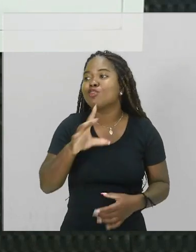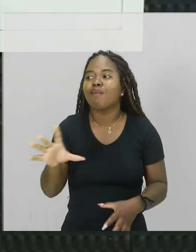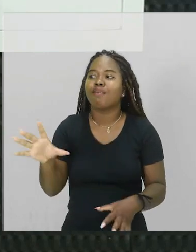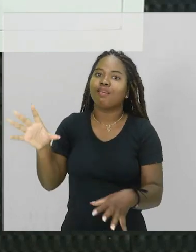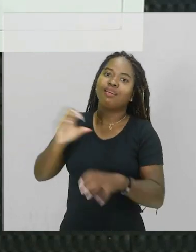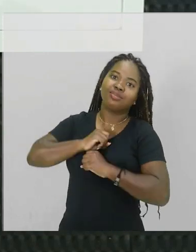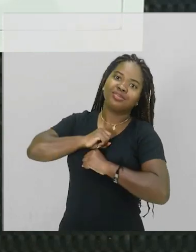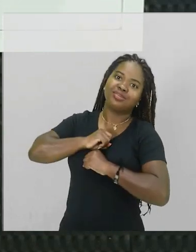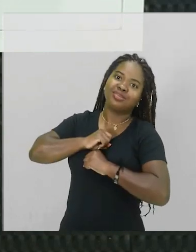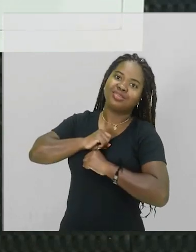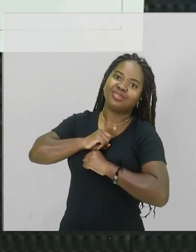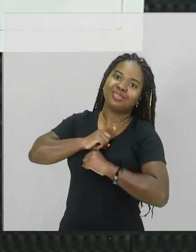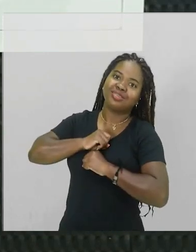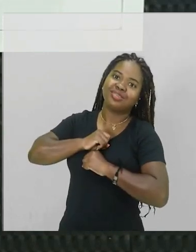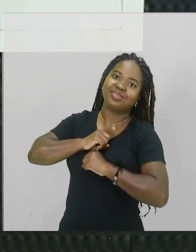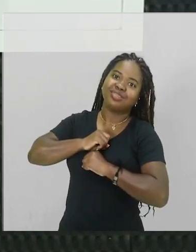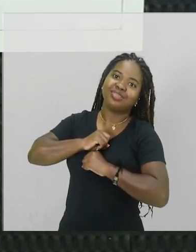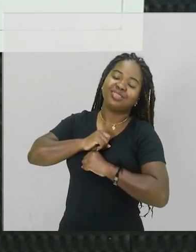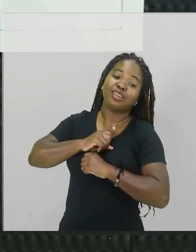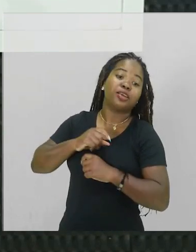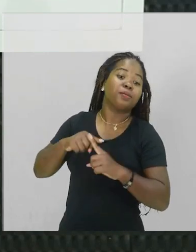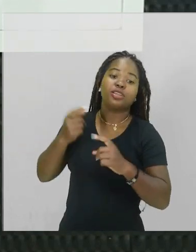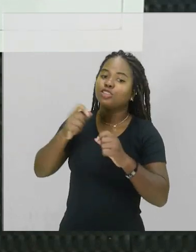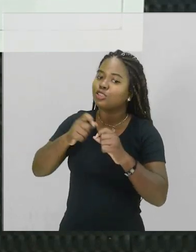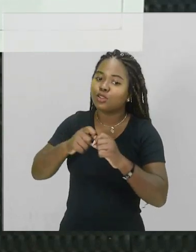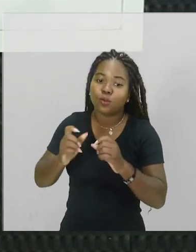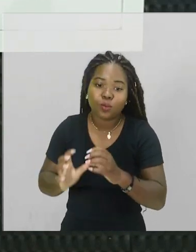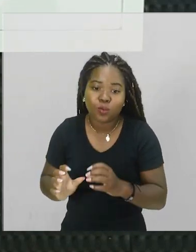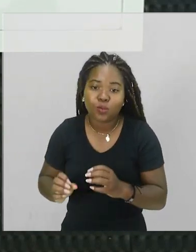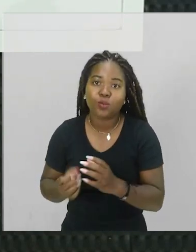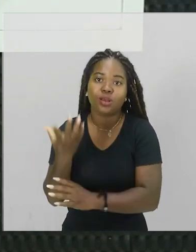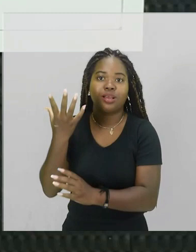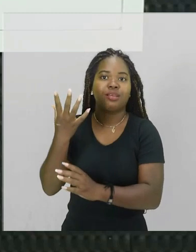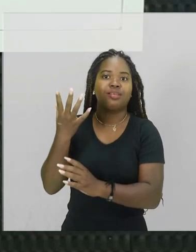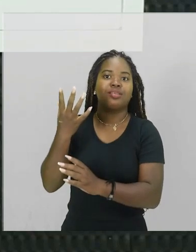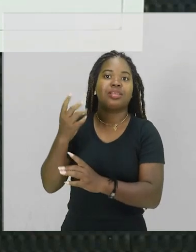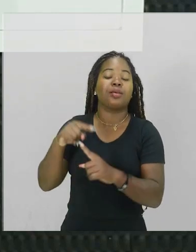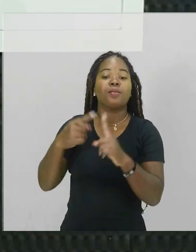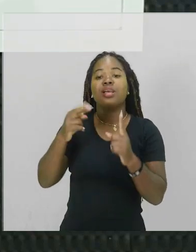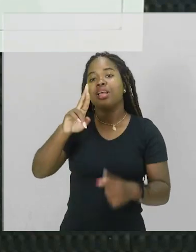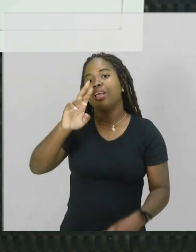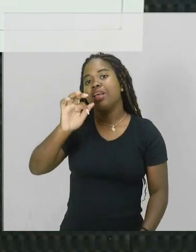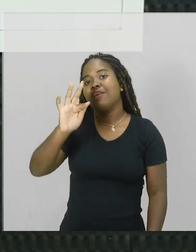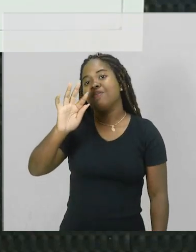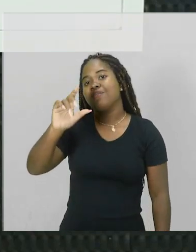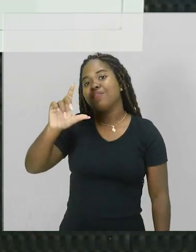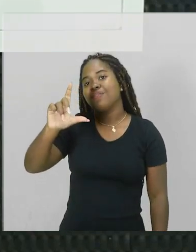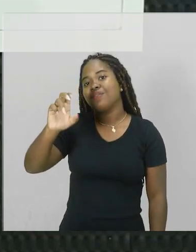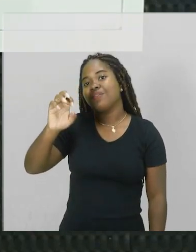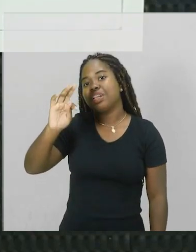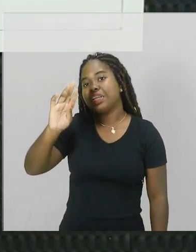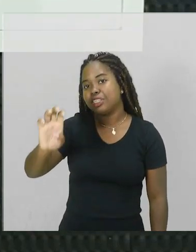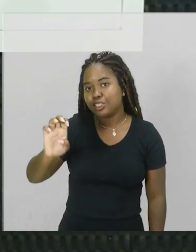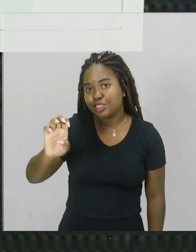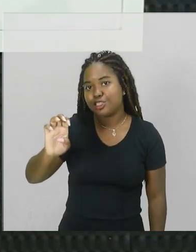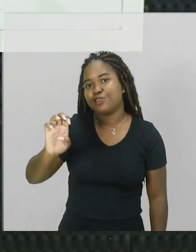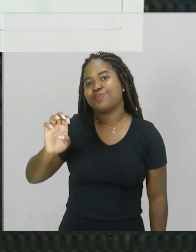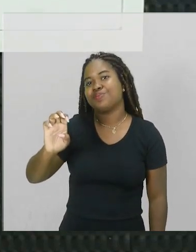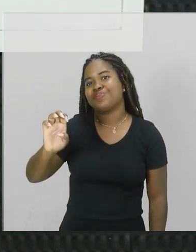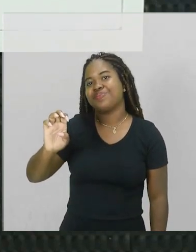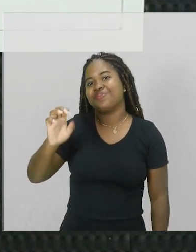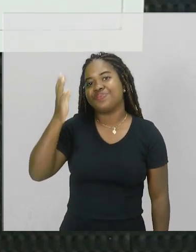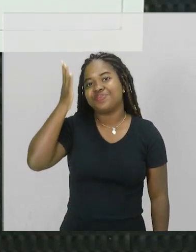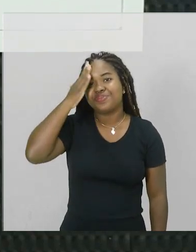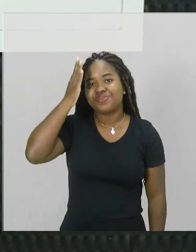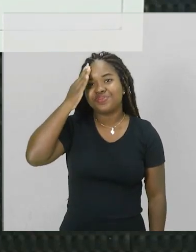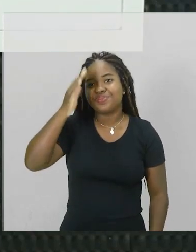não cria luz, mas ele reflete a luz. Então a gente consegue ver a Lua porque a luz do Sol é